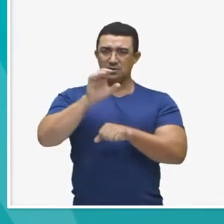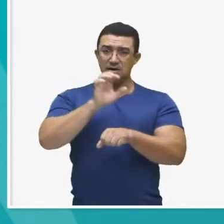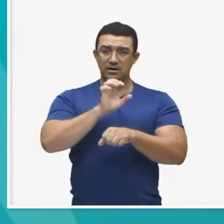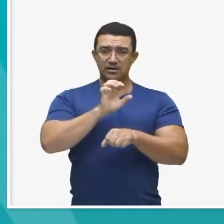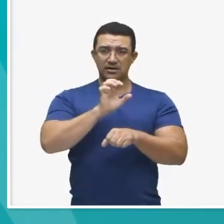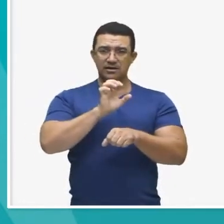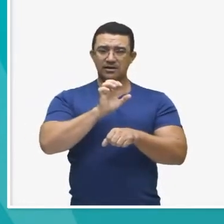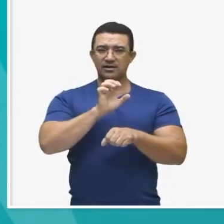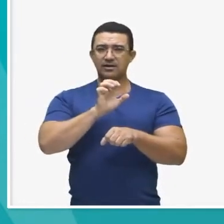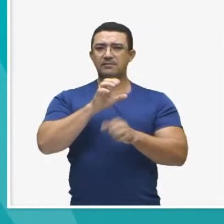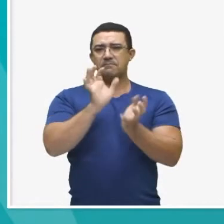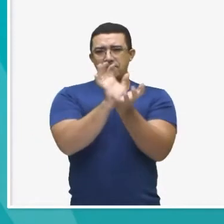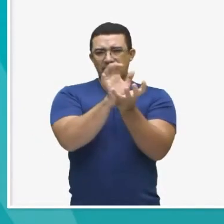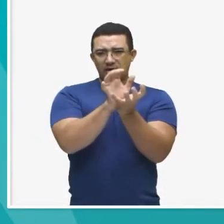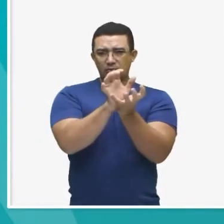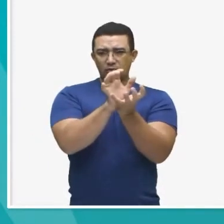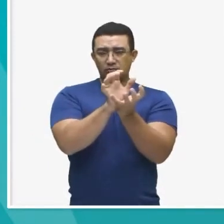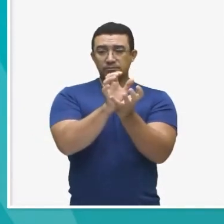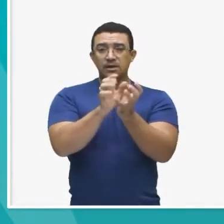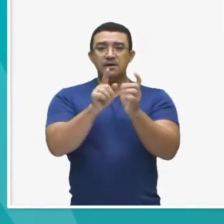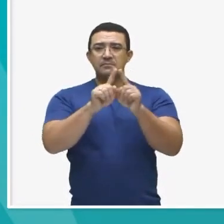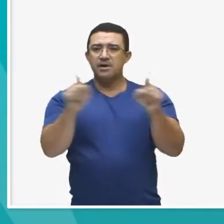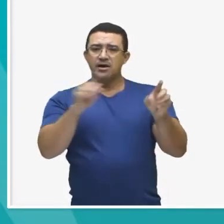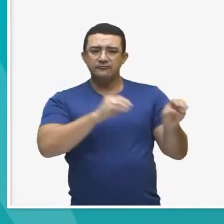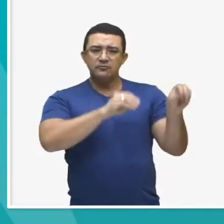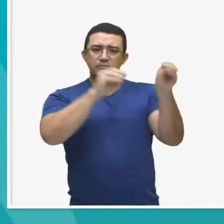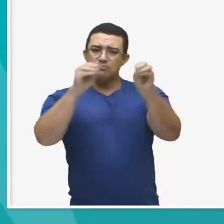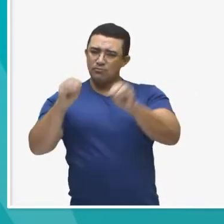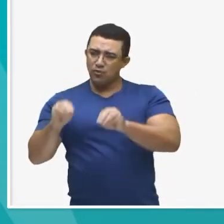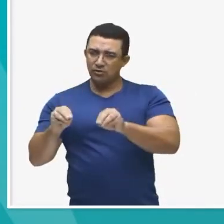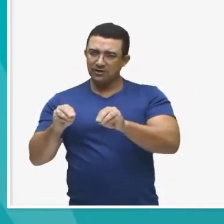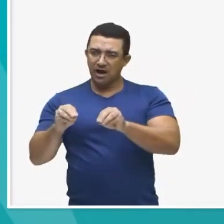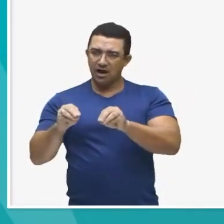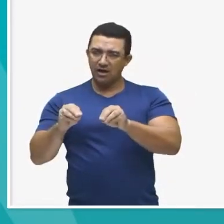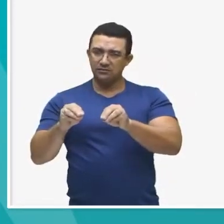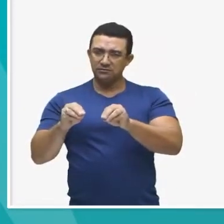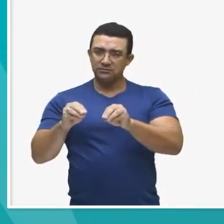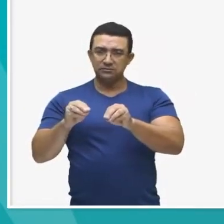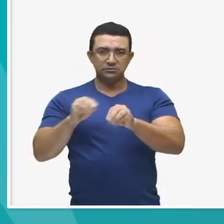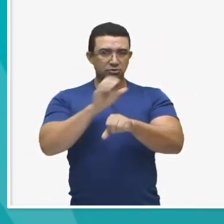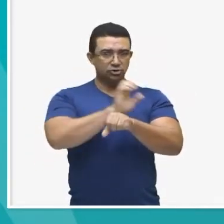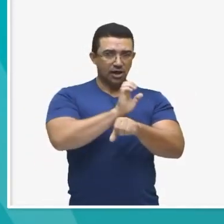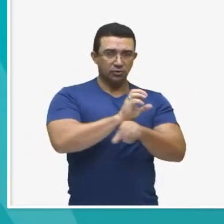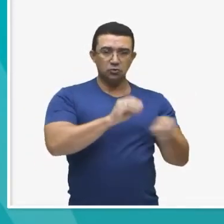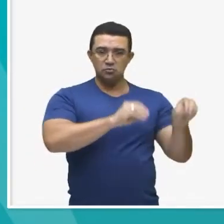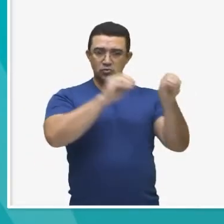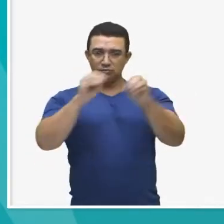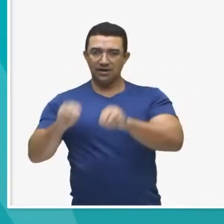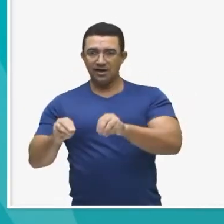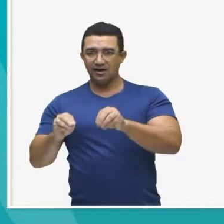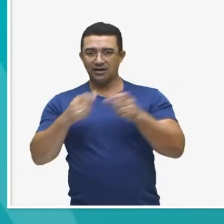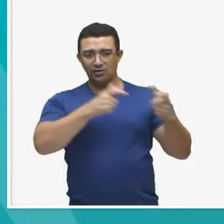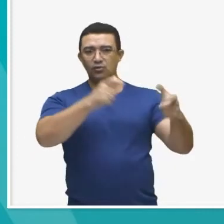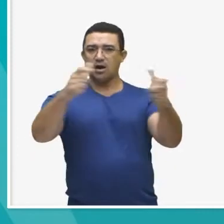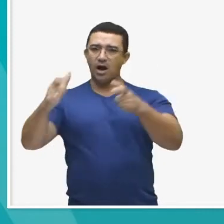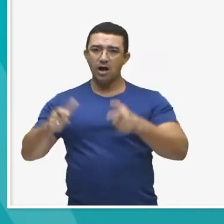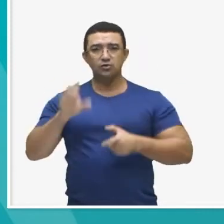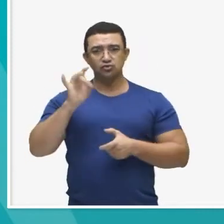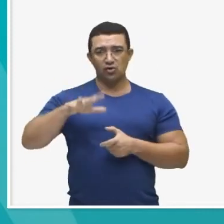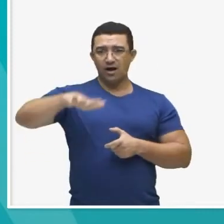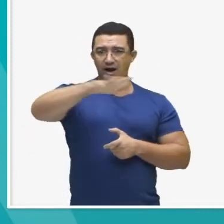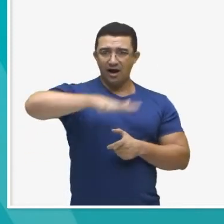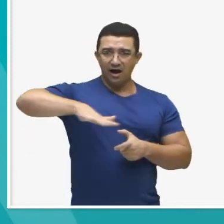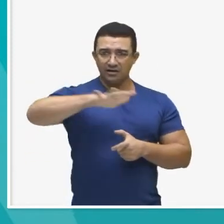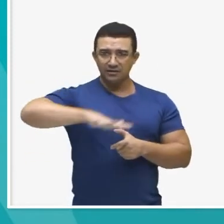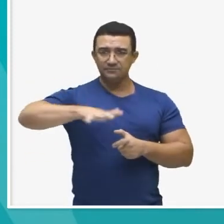ele não vai sair do Nordeste e nem vai sair do seu próprio estado, ele vai apenas migrar de área. Ele